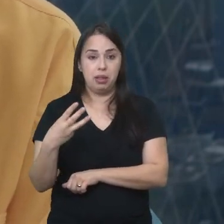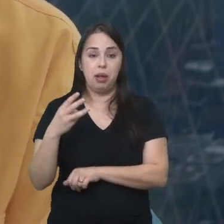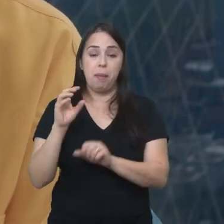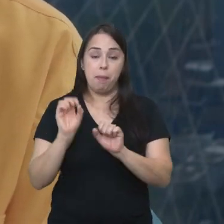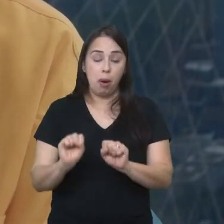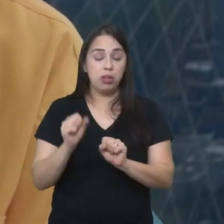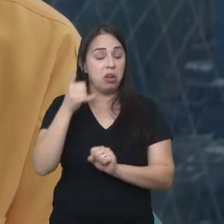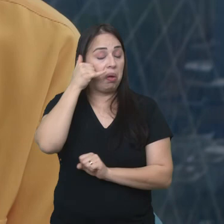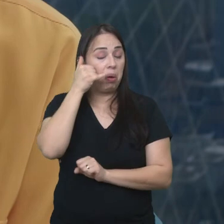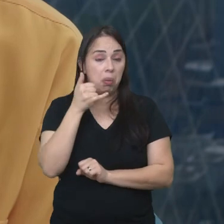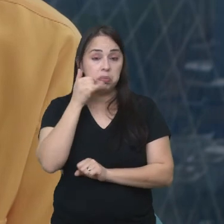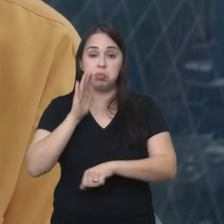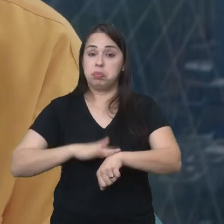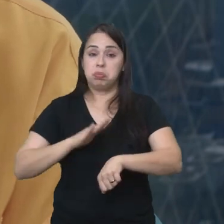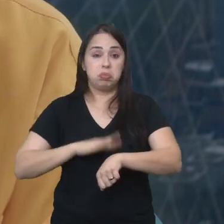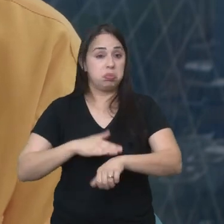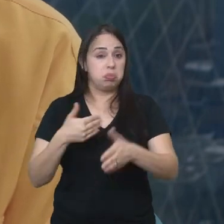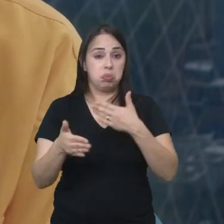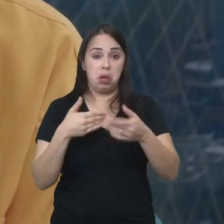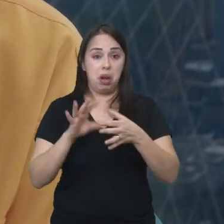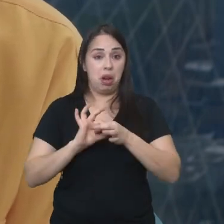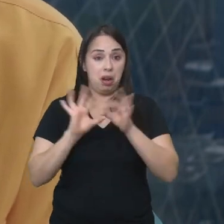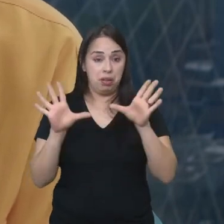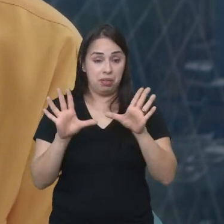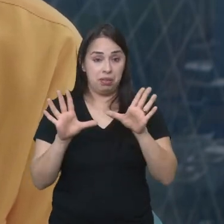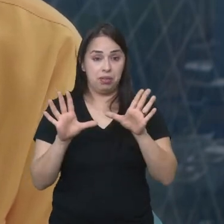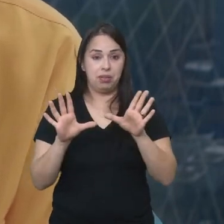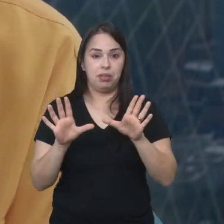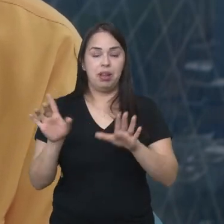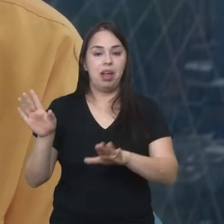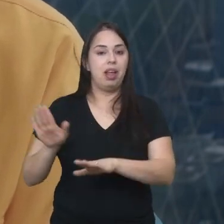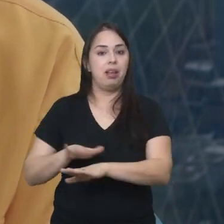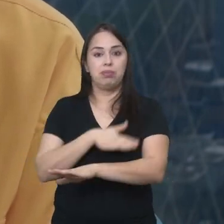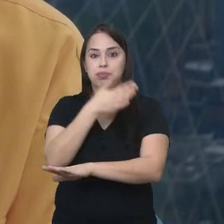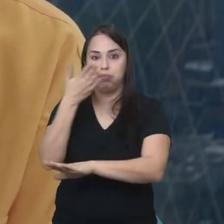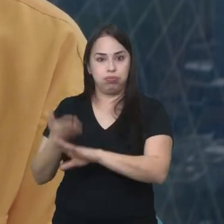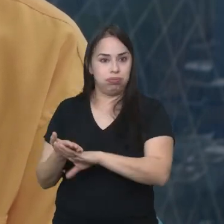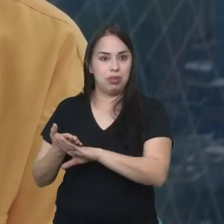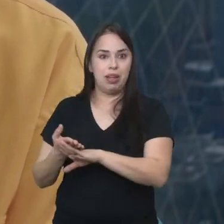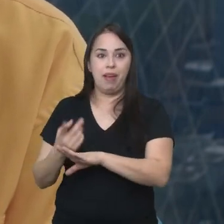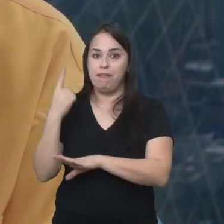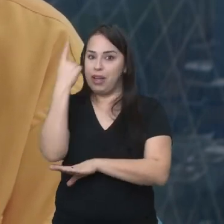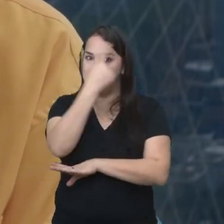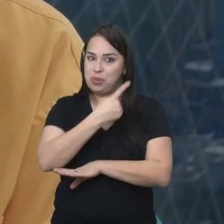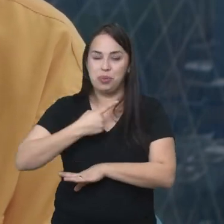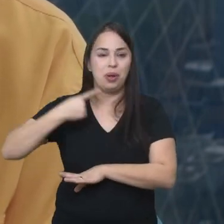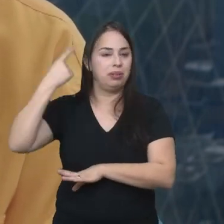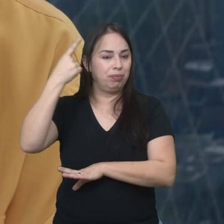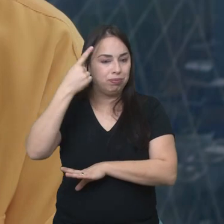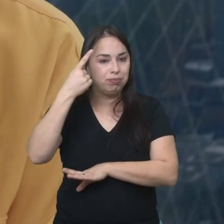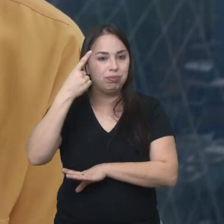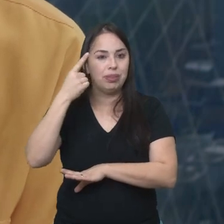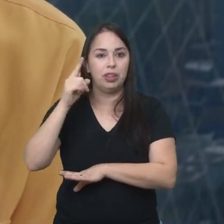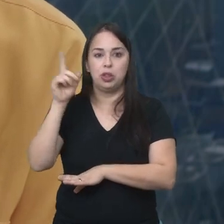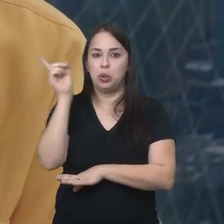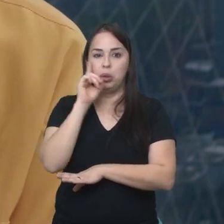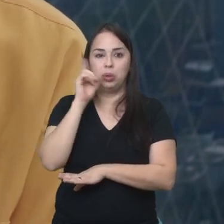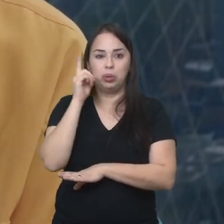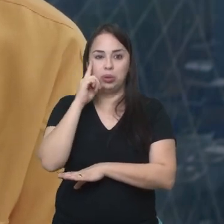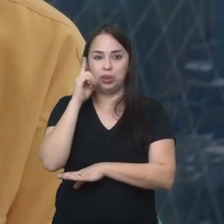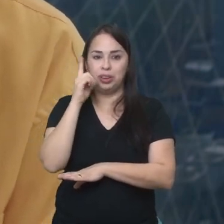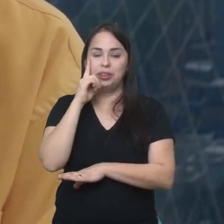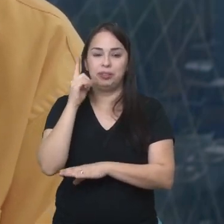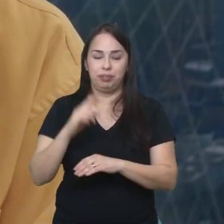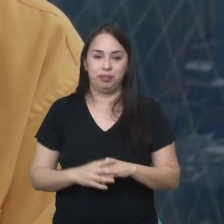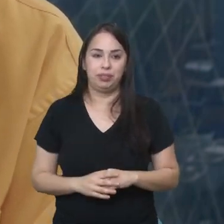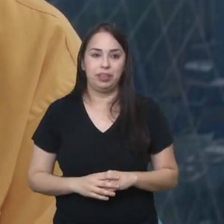o Conselho é um órgão ininterrupto. Ele funciona 24 horas por dia, todos os dias do ano. E a partir das 17 horas até